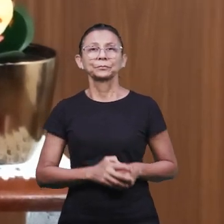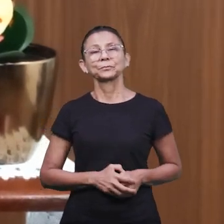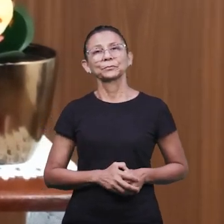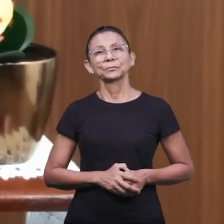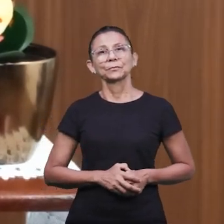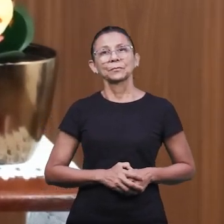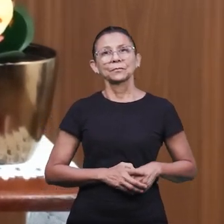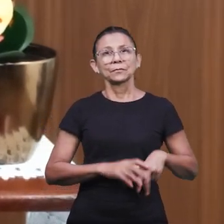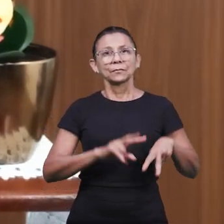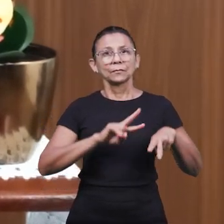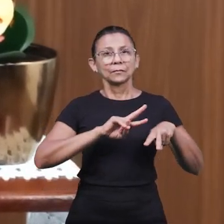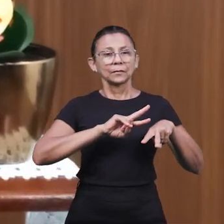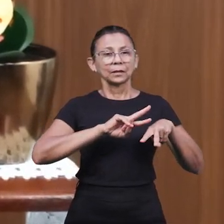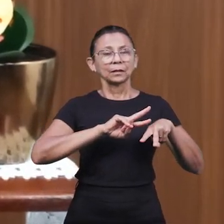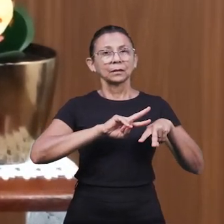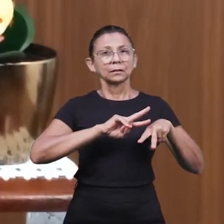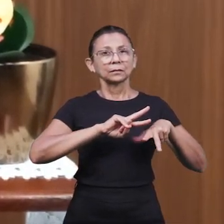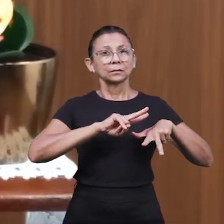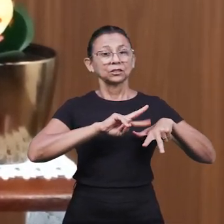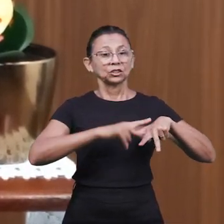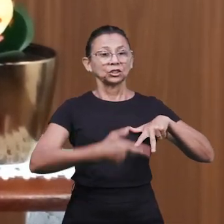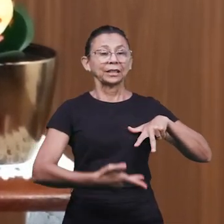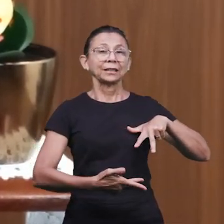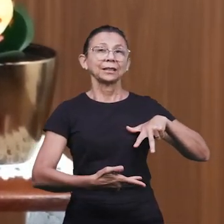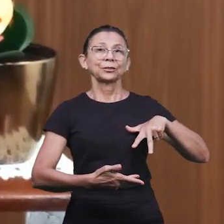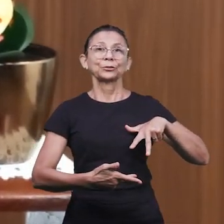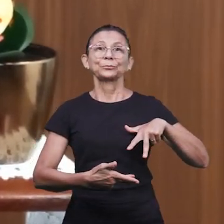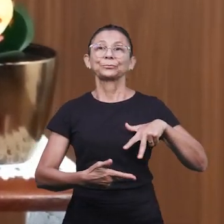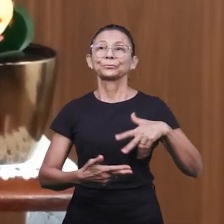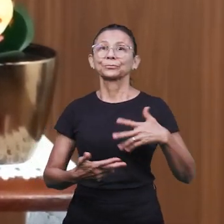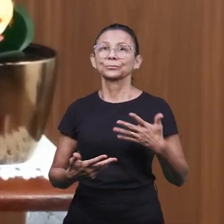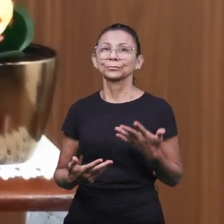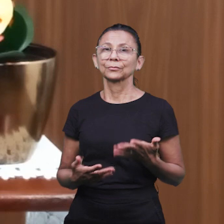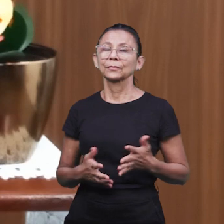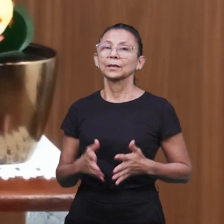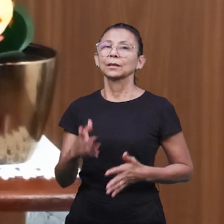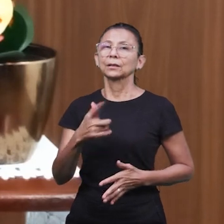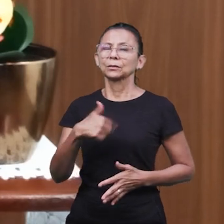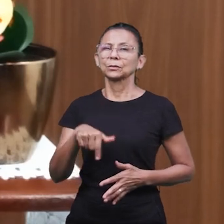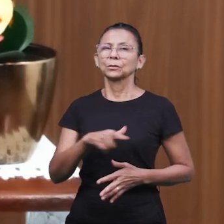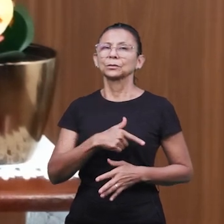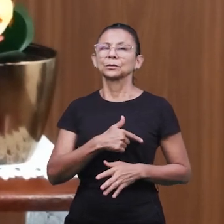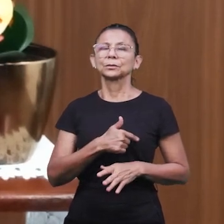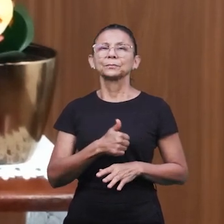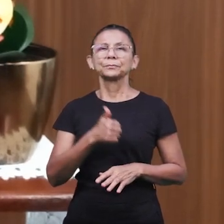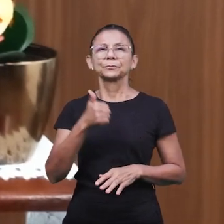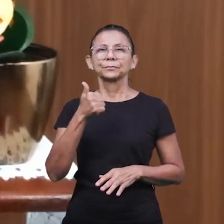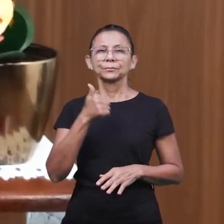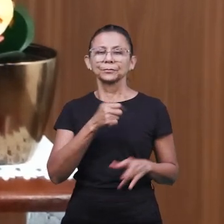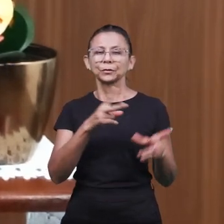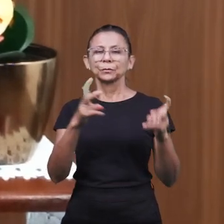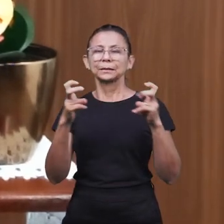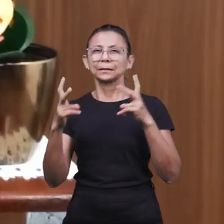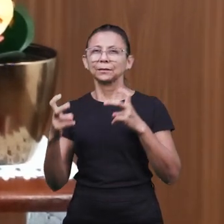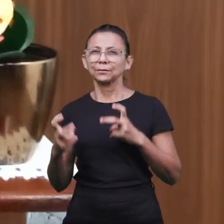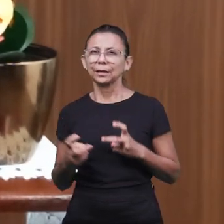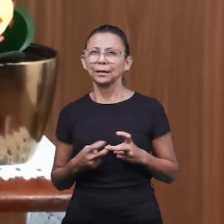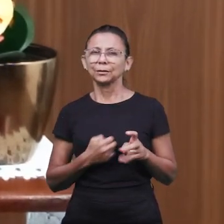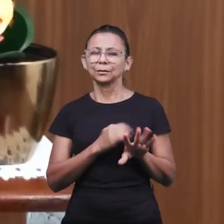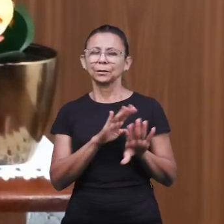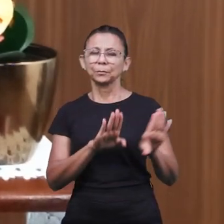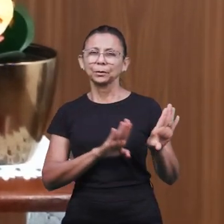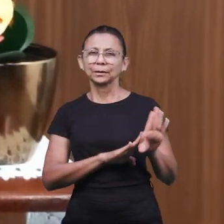gênero humano, com outros conceitos que aqueles que nos ouvem sabem muito bem identificar e têm visto